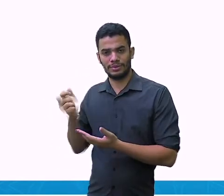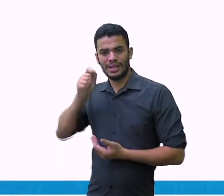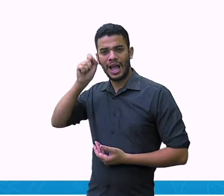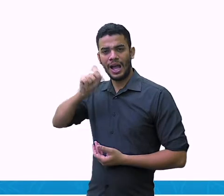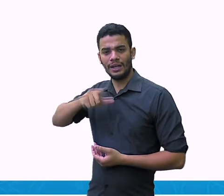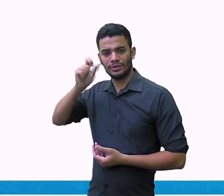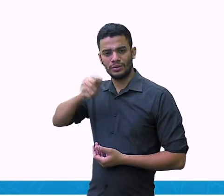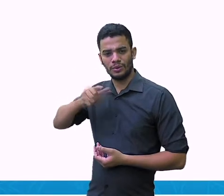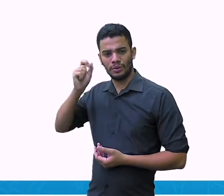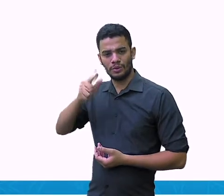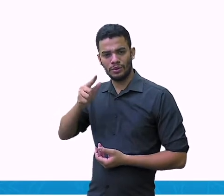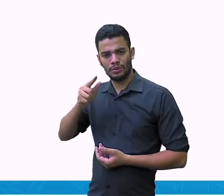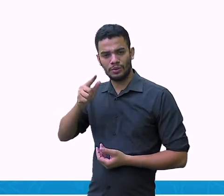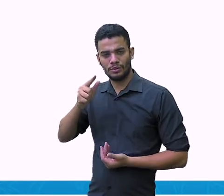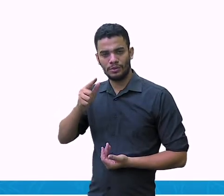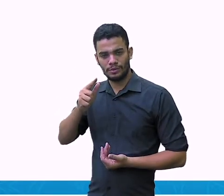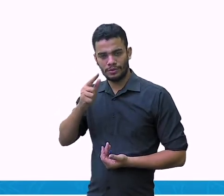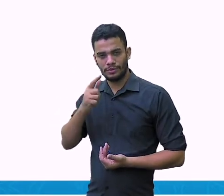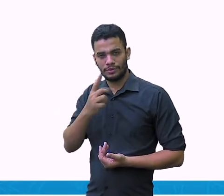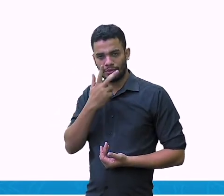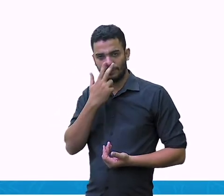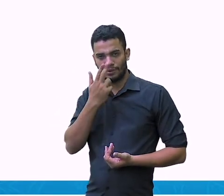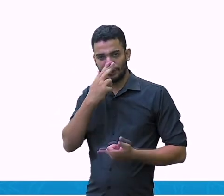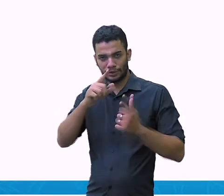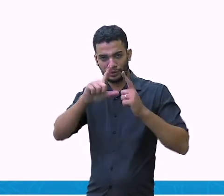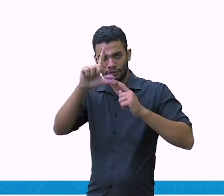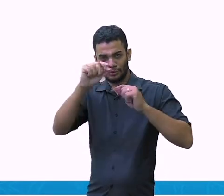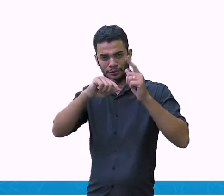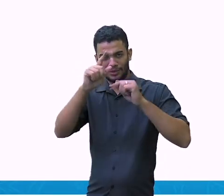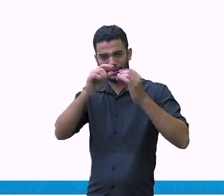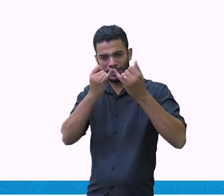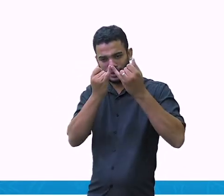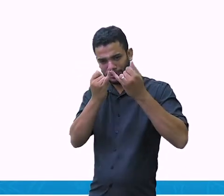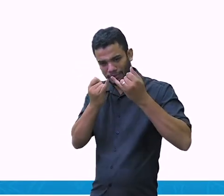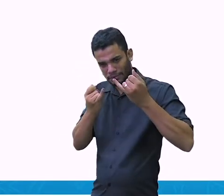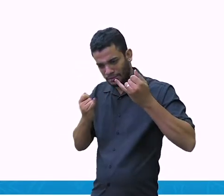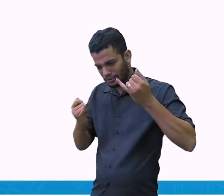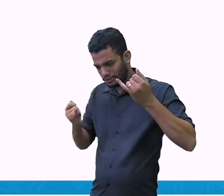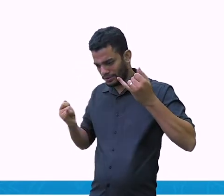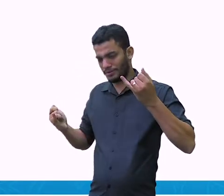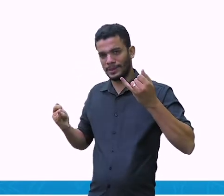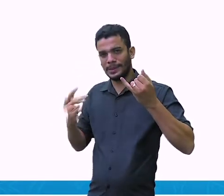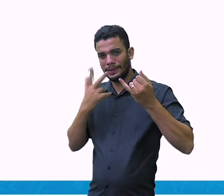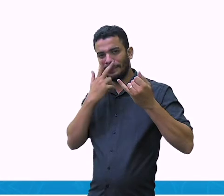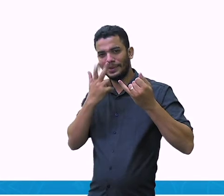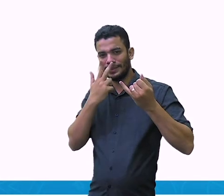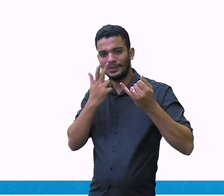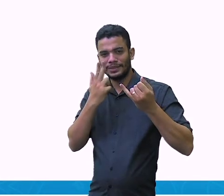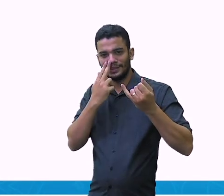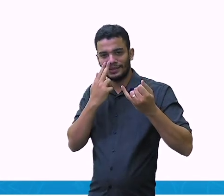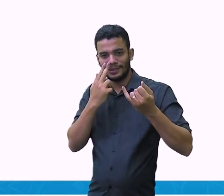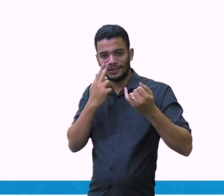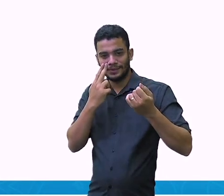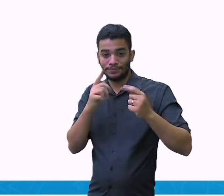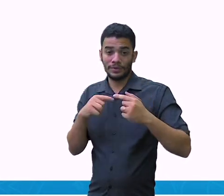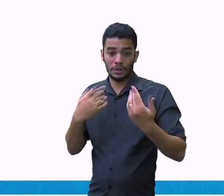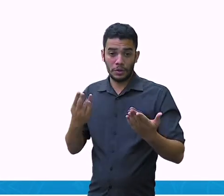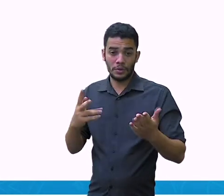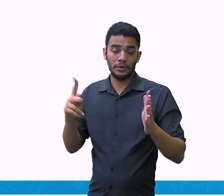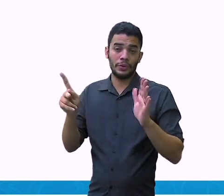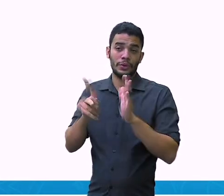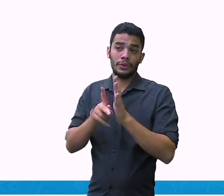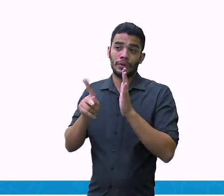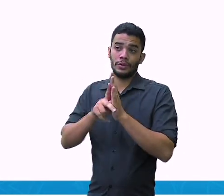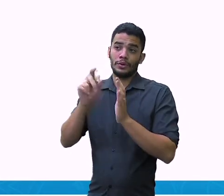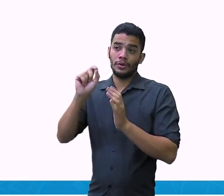né? Então, esta célula, ela é denominada neurônio. Os neurônios,